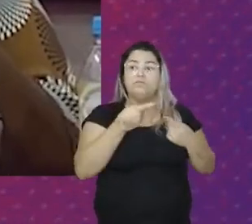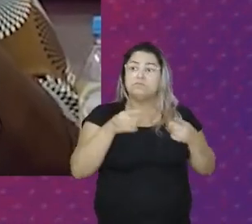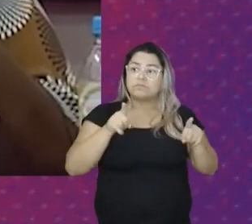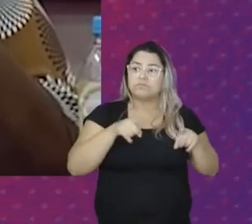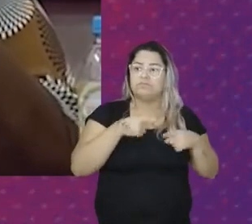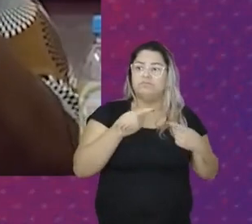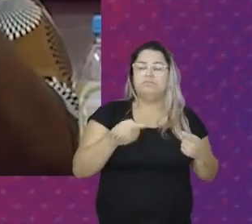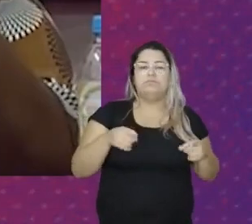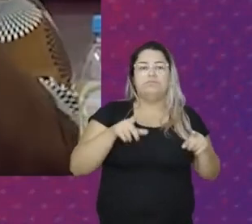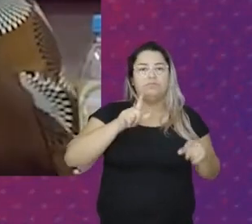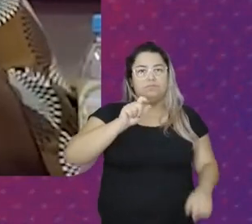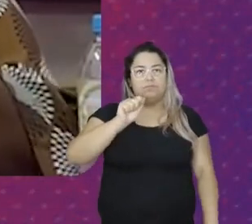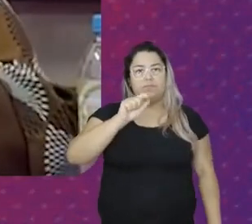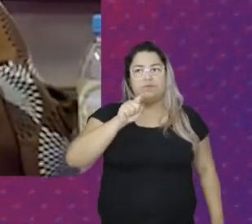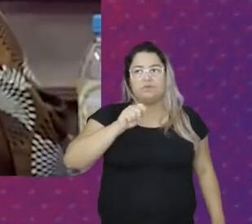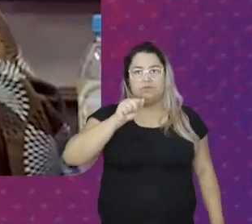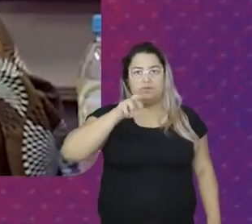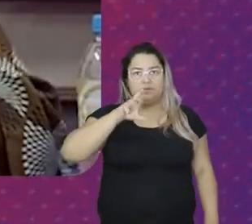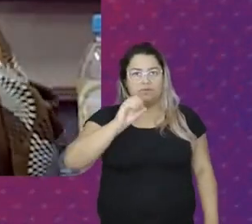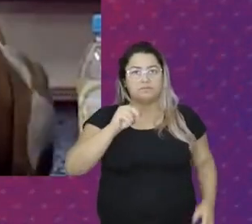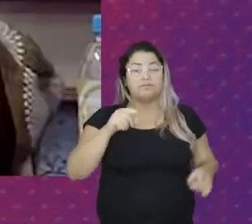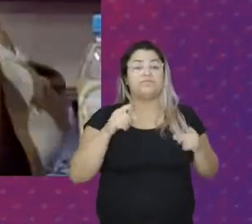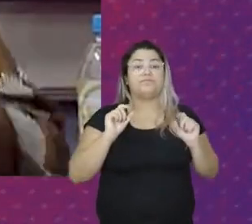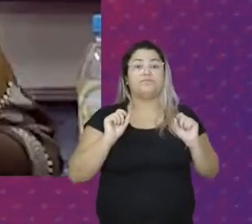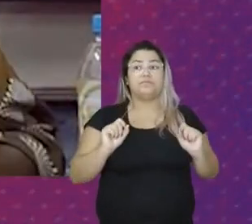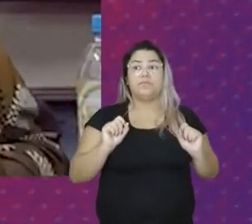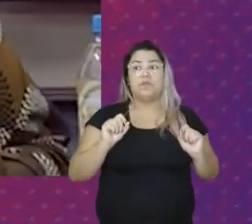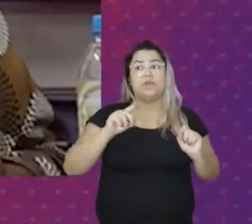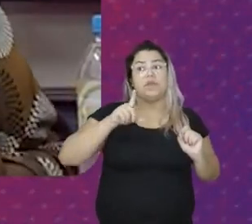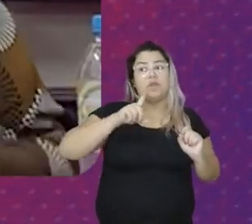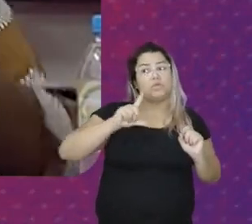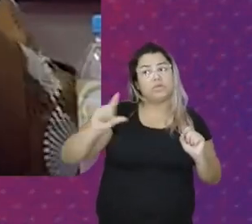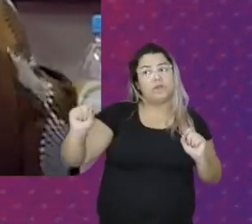Lázaro Matumbi, no dia 14 de maio, eu saí por